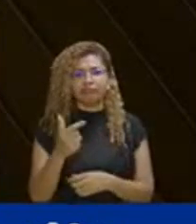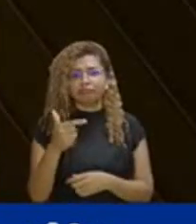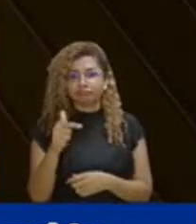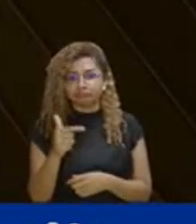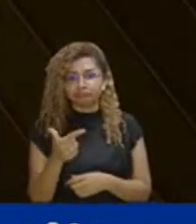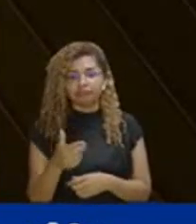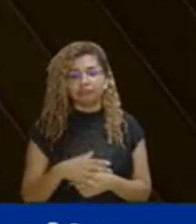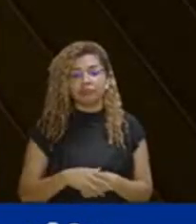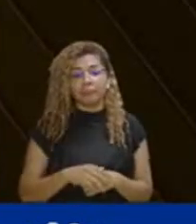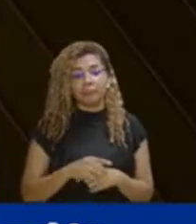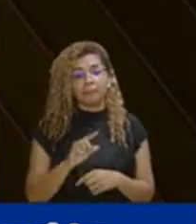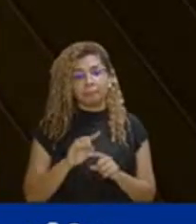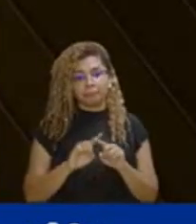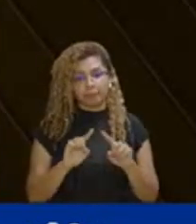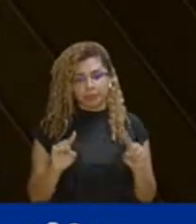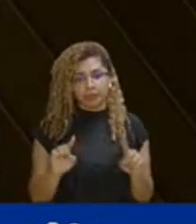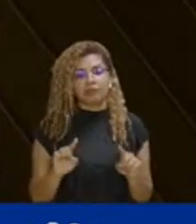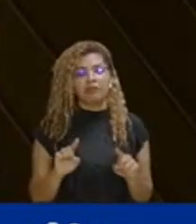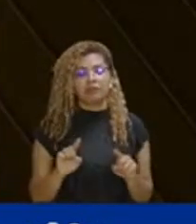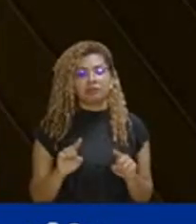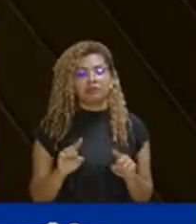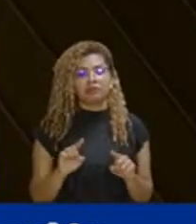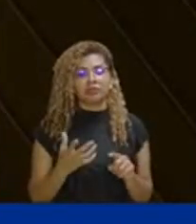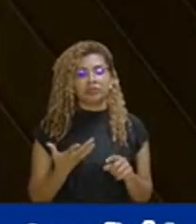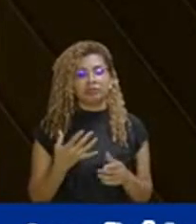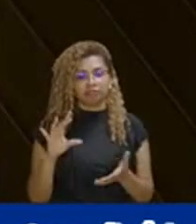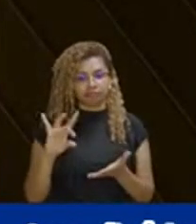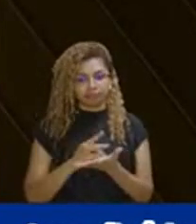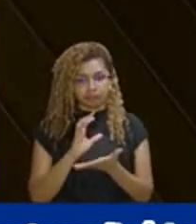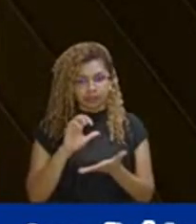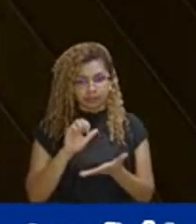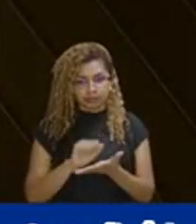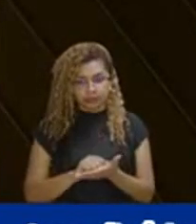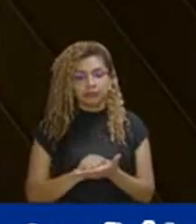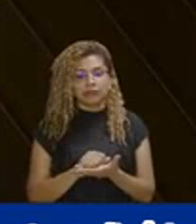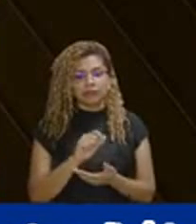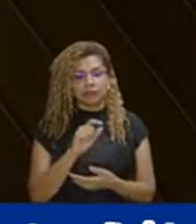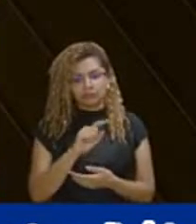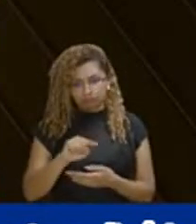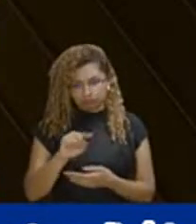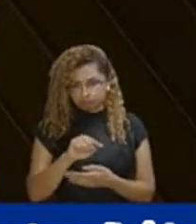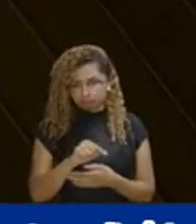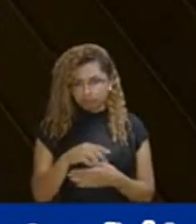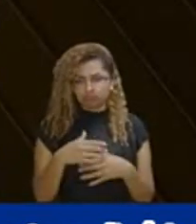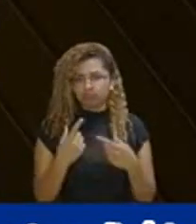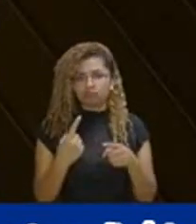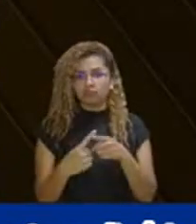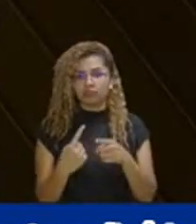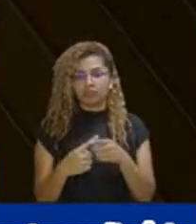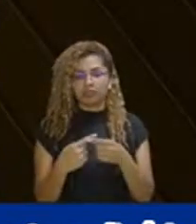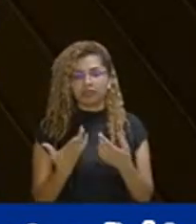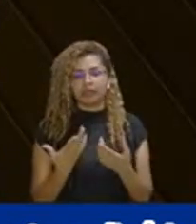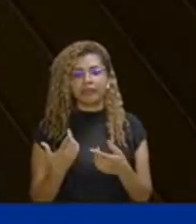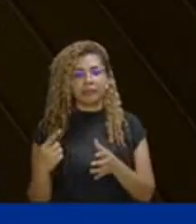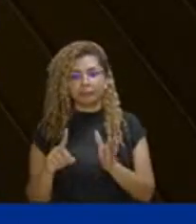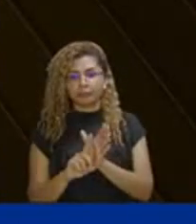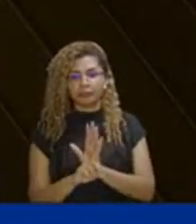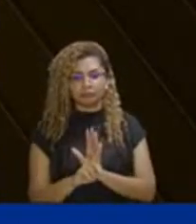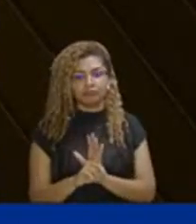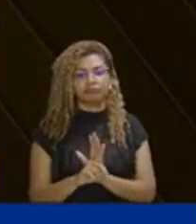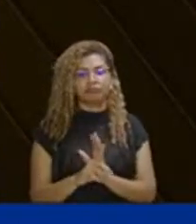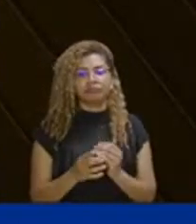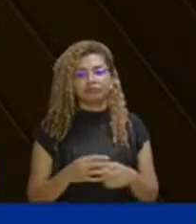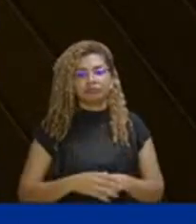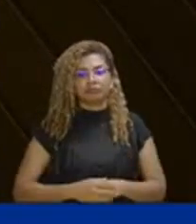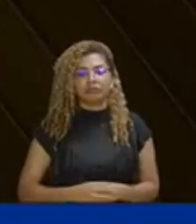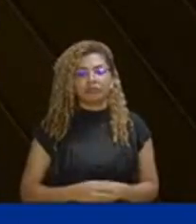a excepcional possibilidade de se deferir seu registro ou de se suspender o processo até o julgamento do recurso extraordinário nos